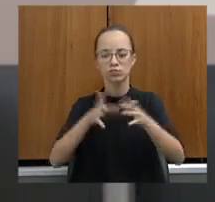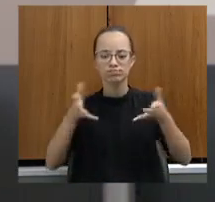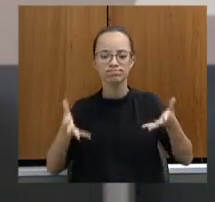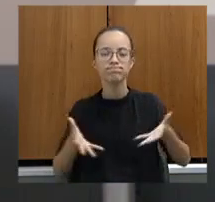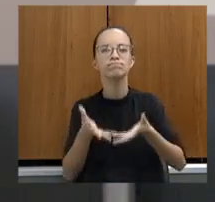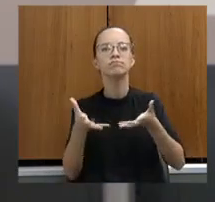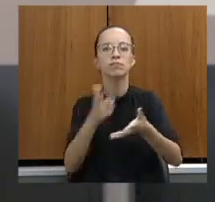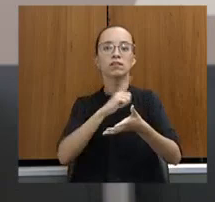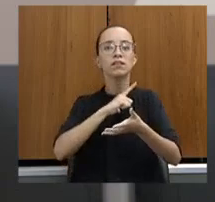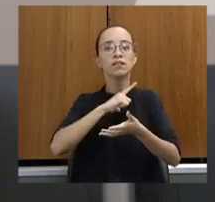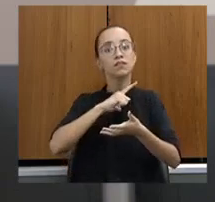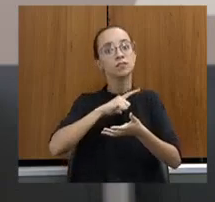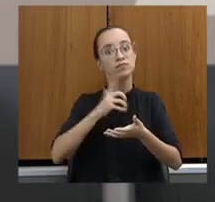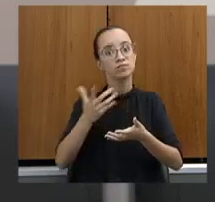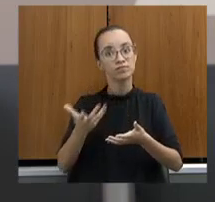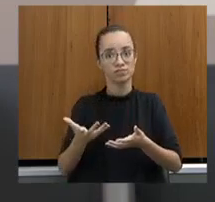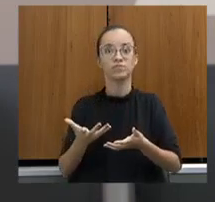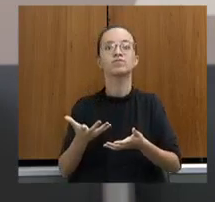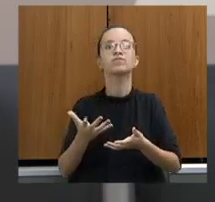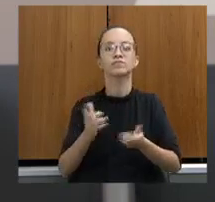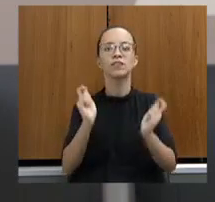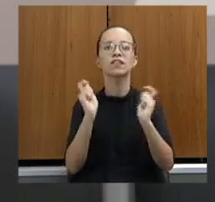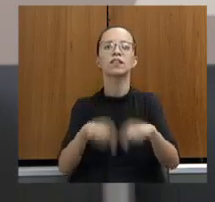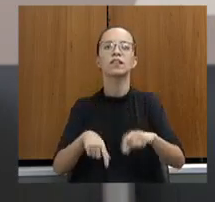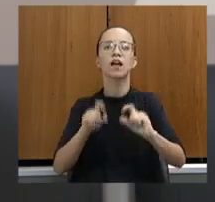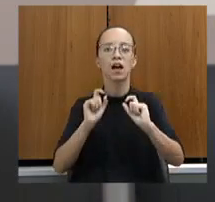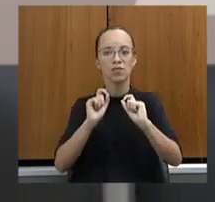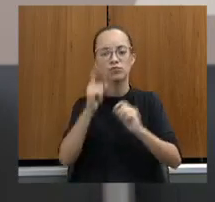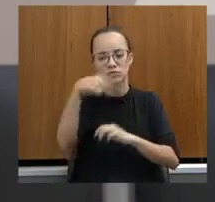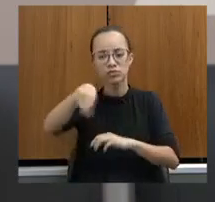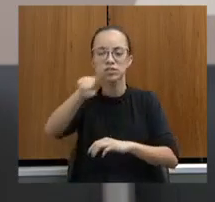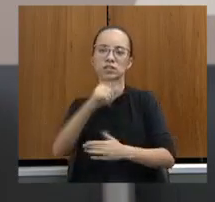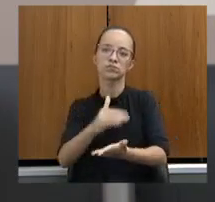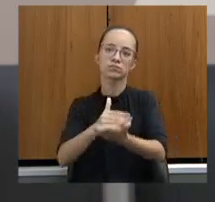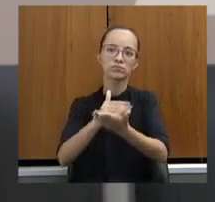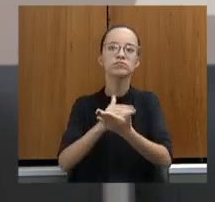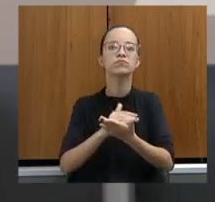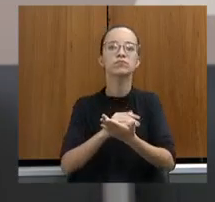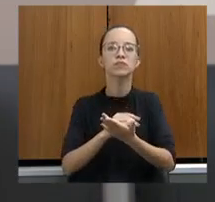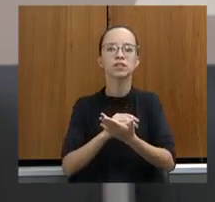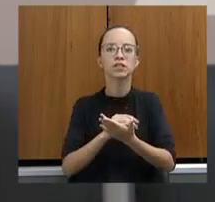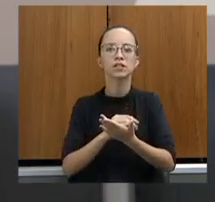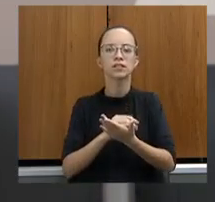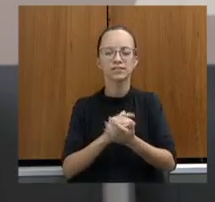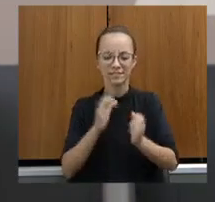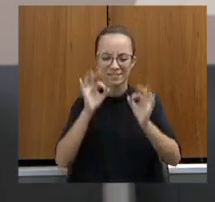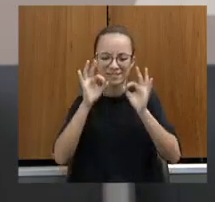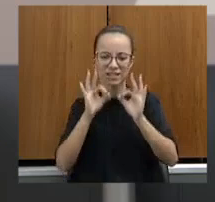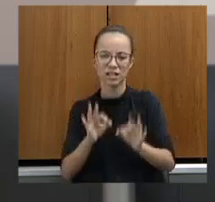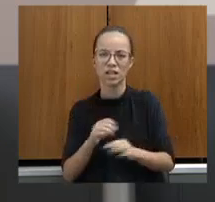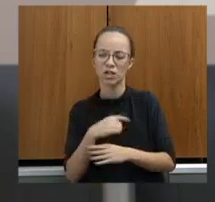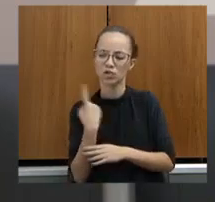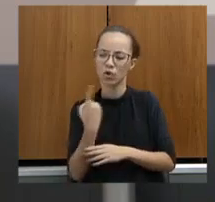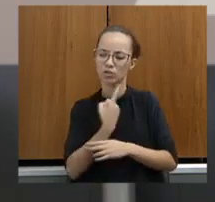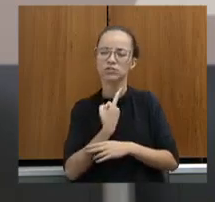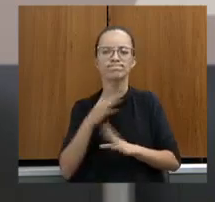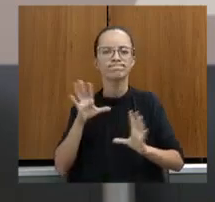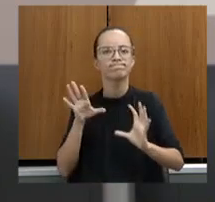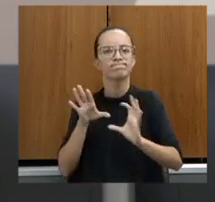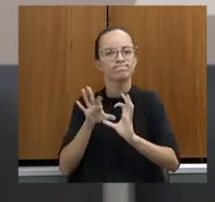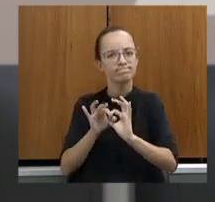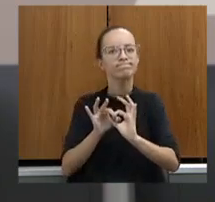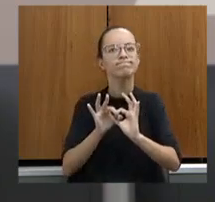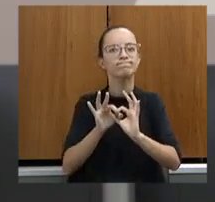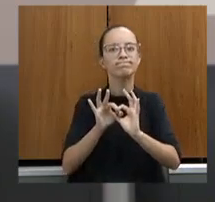vocês propiciaram isso eu não tenho dúvida que nós não vamos muito longe se Deus quiser e